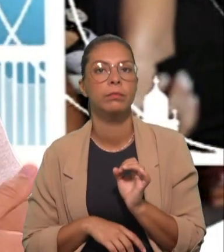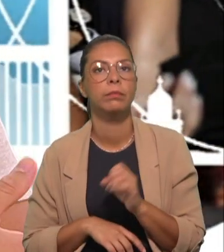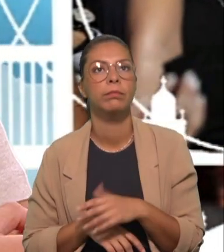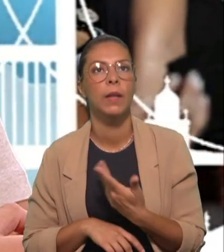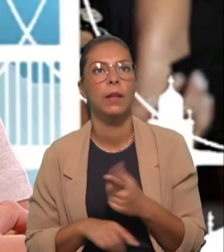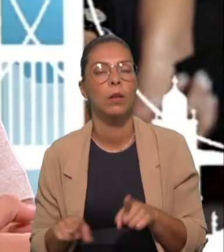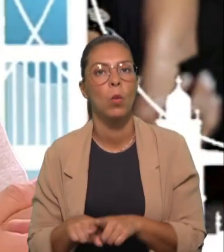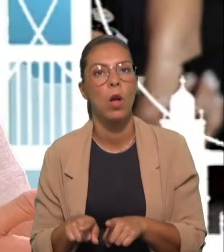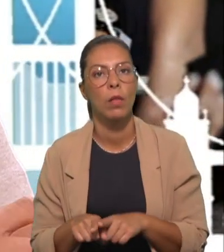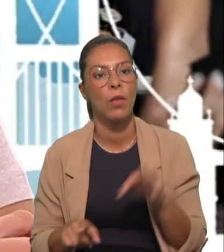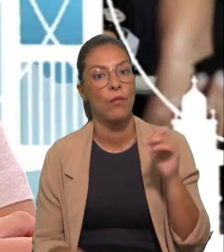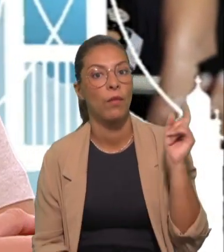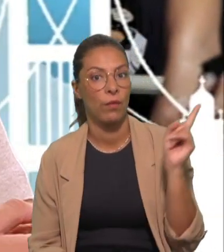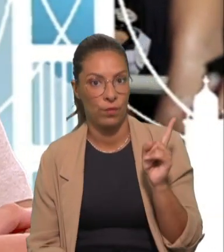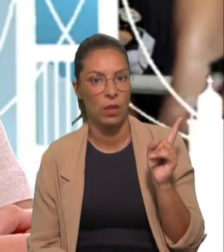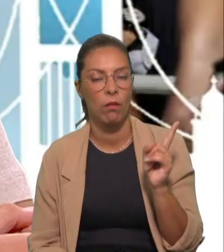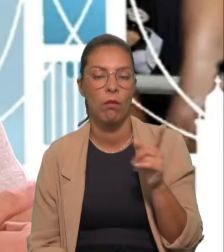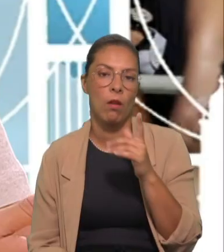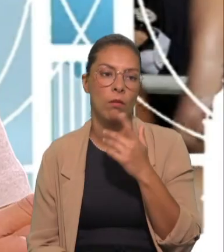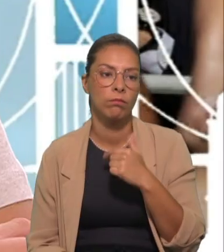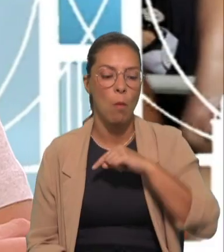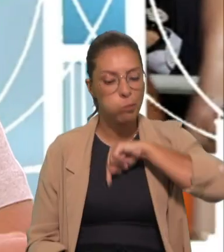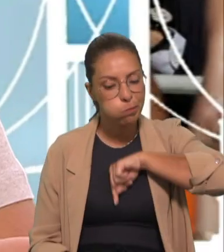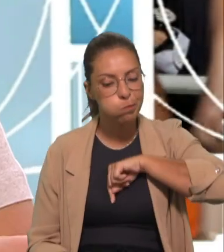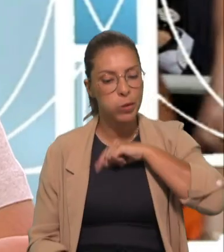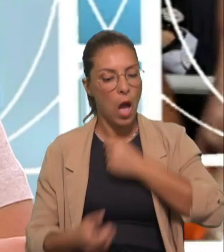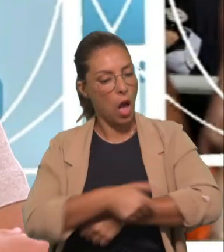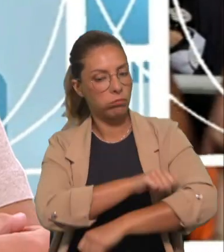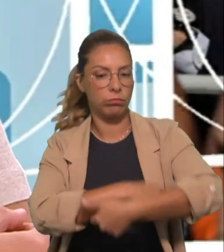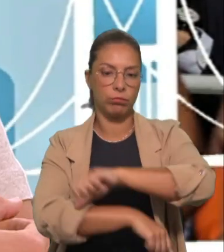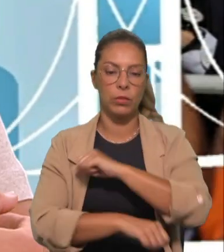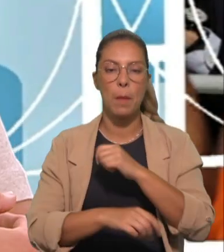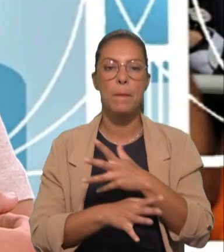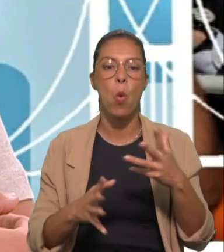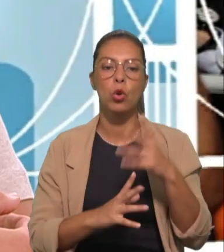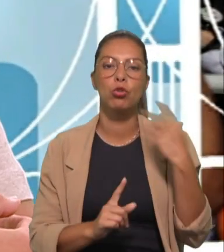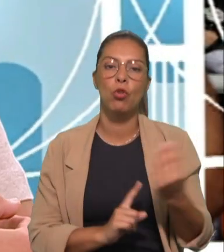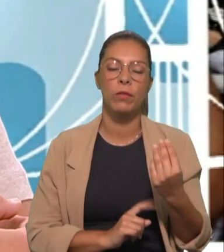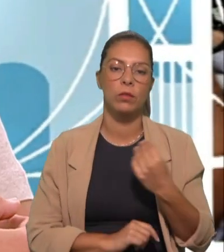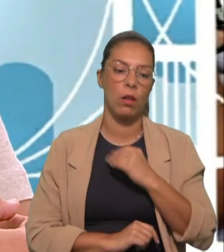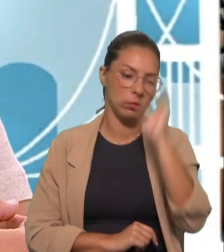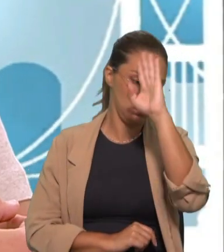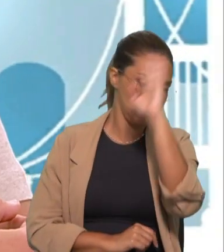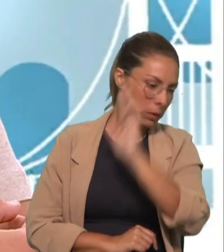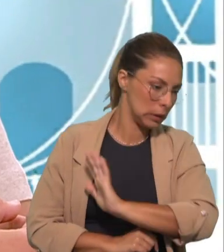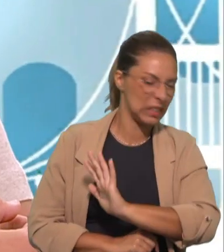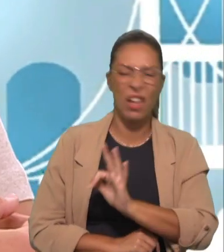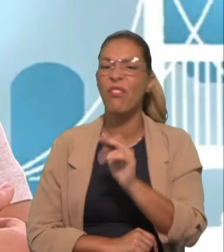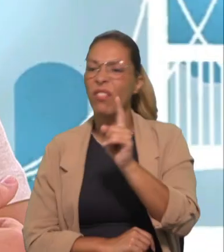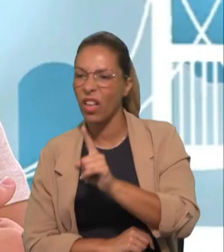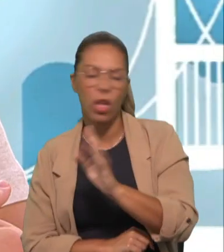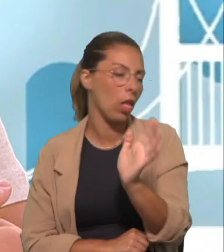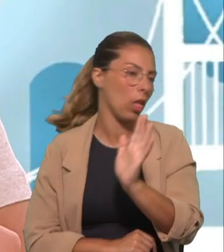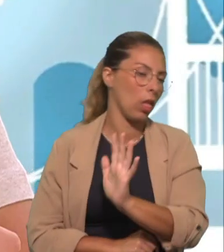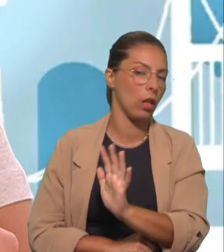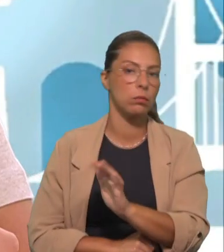esta fé ativa. Muitas vezes diz que os jovens fogem da fé, mas muitas vezes acho que não é isso que se trata. Se calhar os